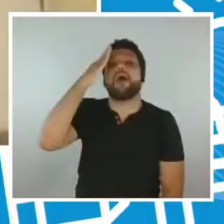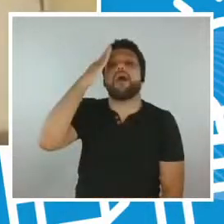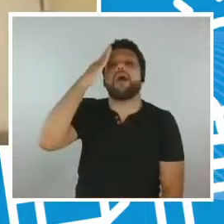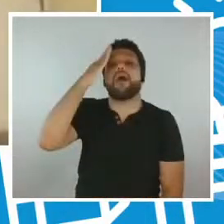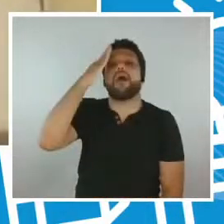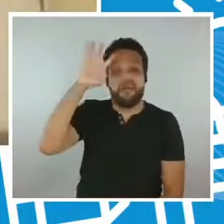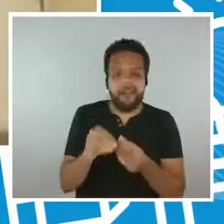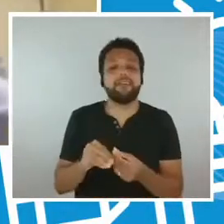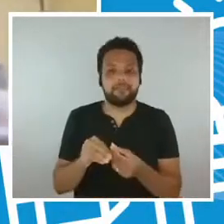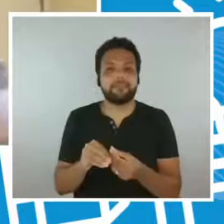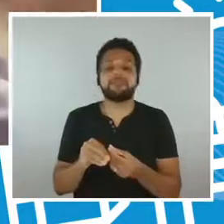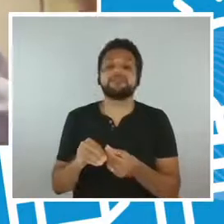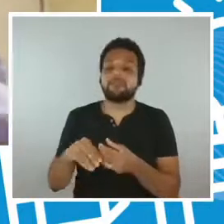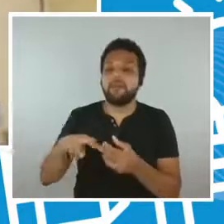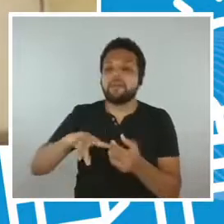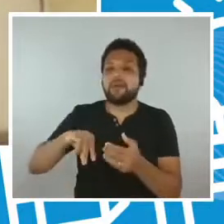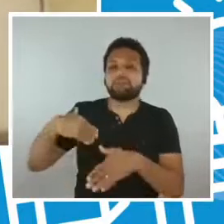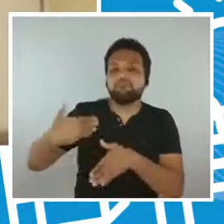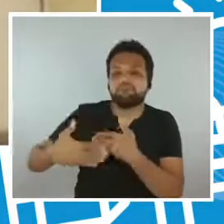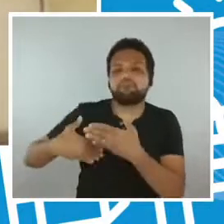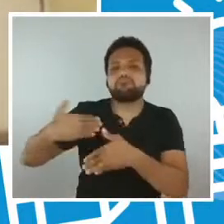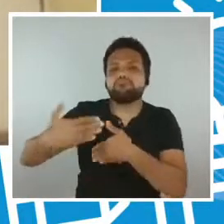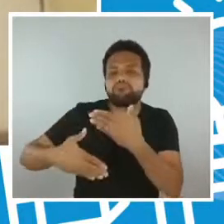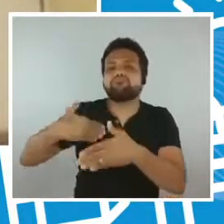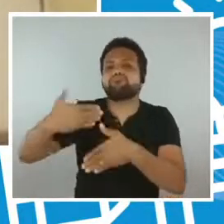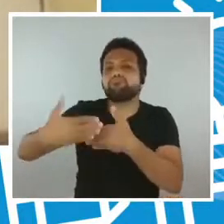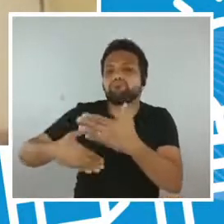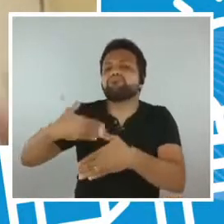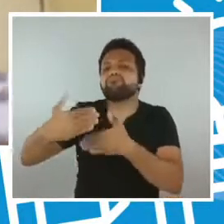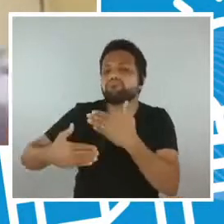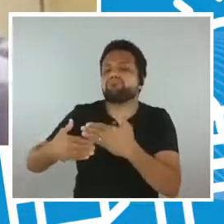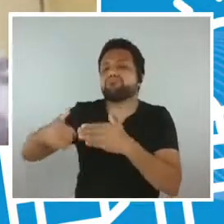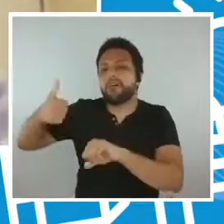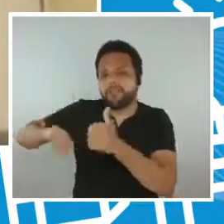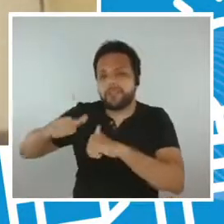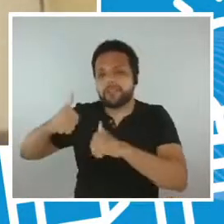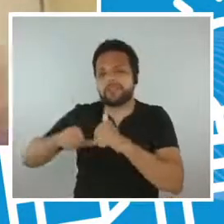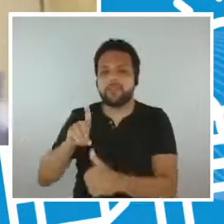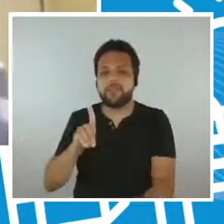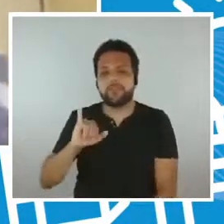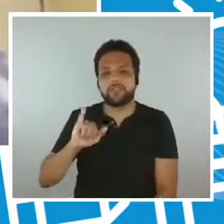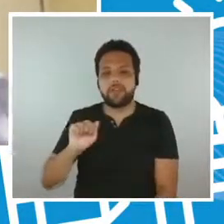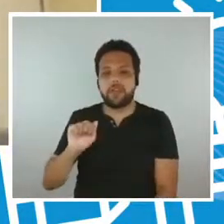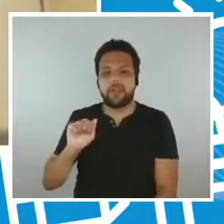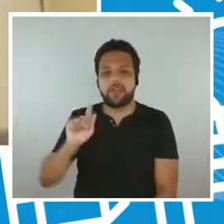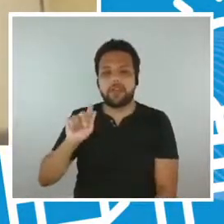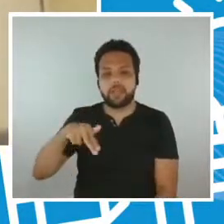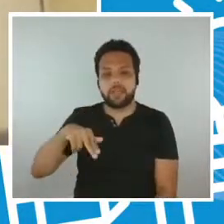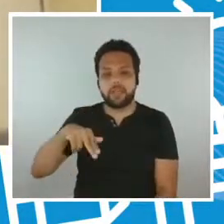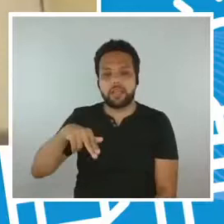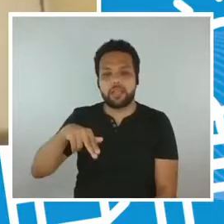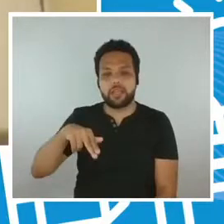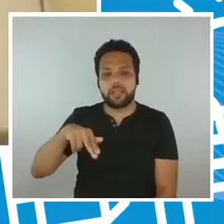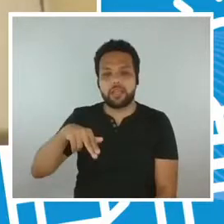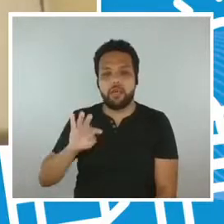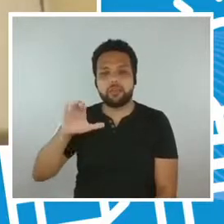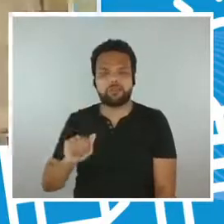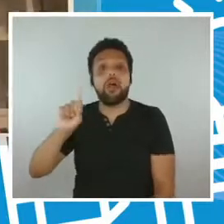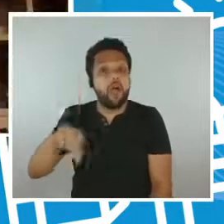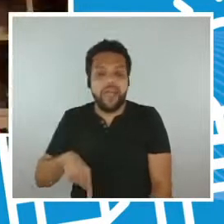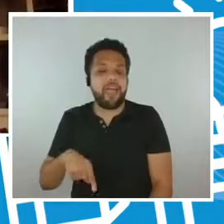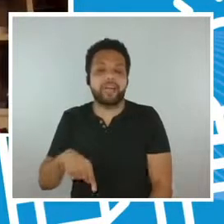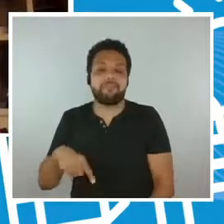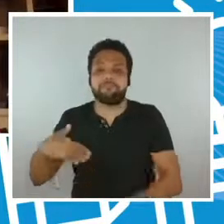sendo aprimorado a cada edição da avaliação diagnóstica. Tem que ser um processo. É diagnóstica e formativa, como já